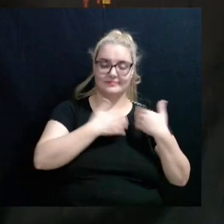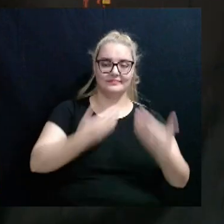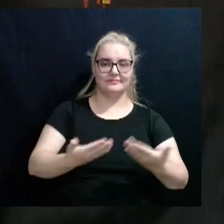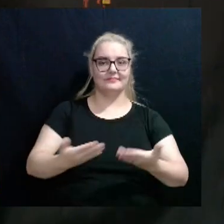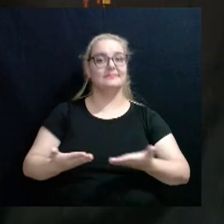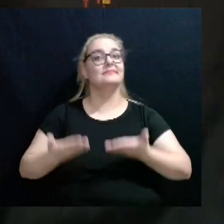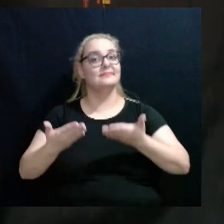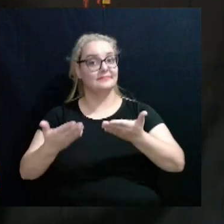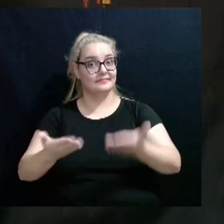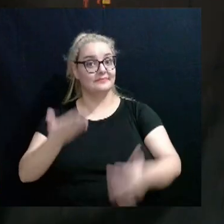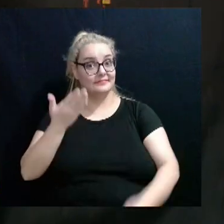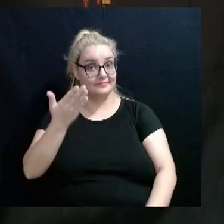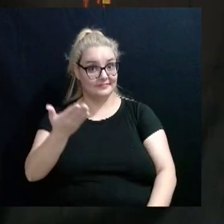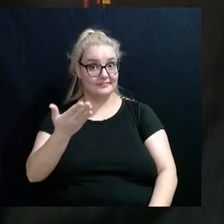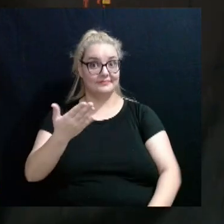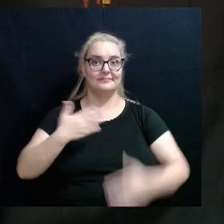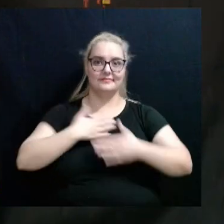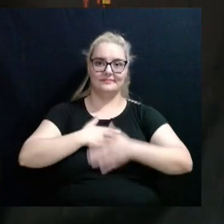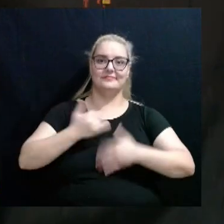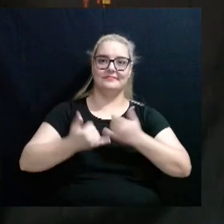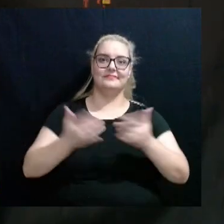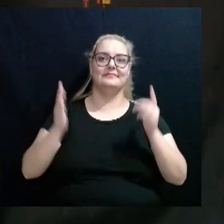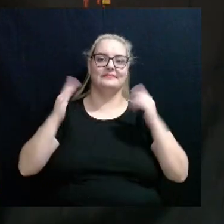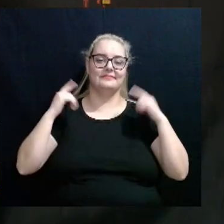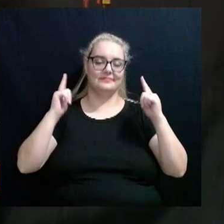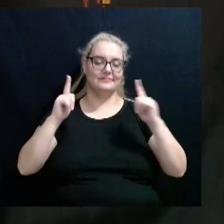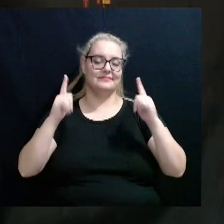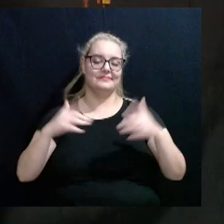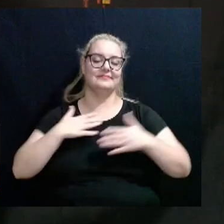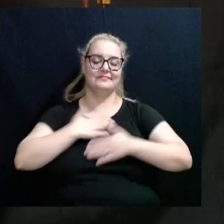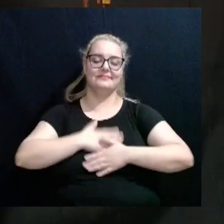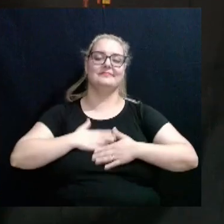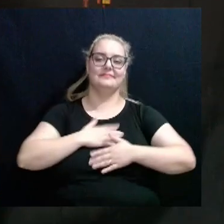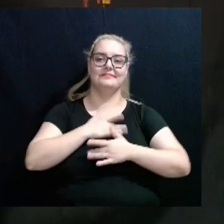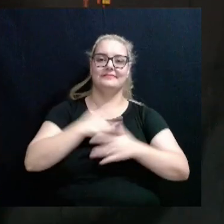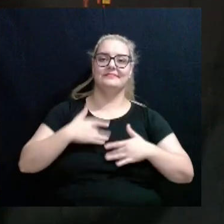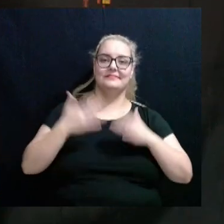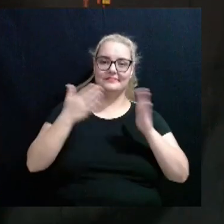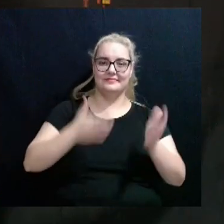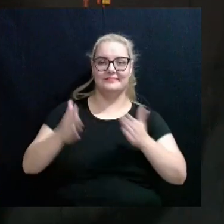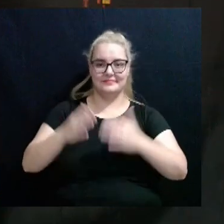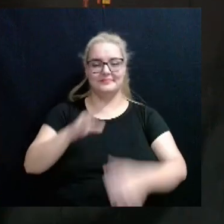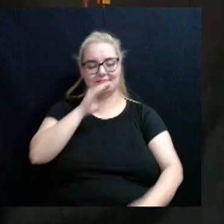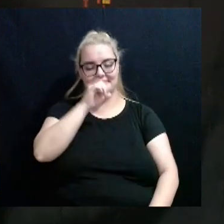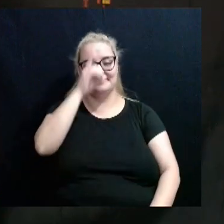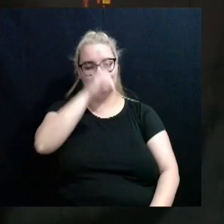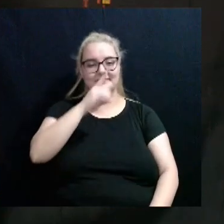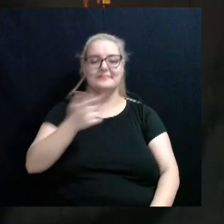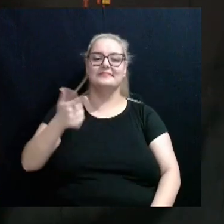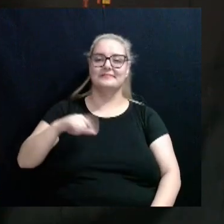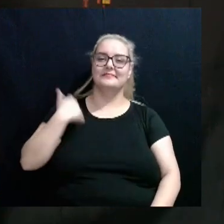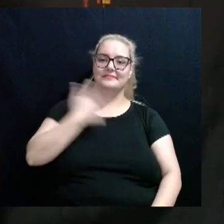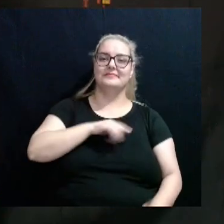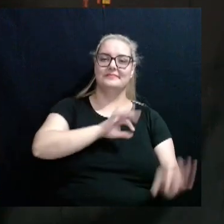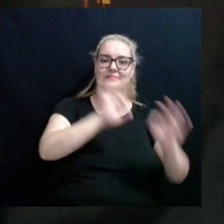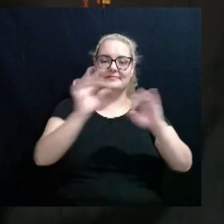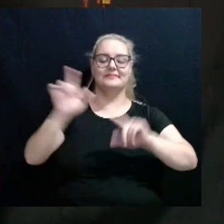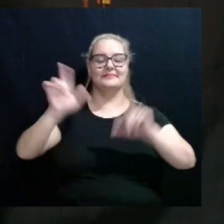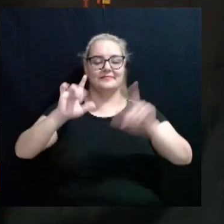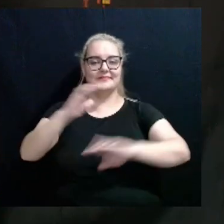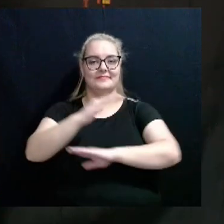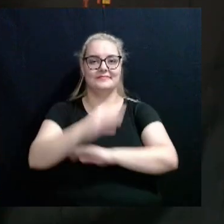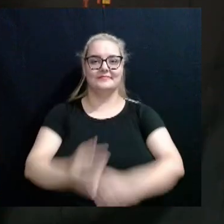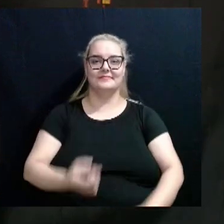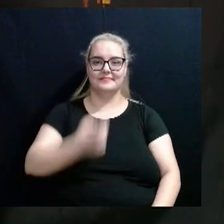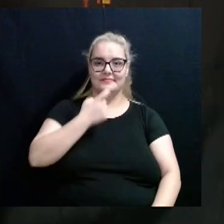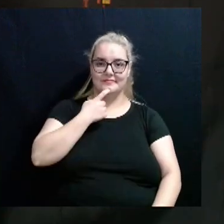um entretenimento bem legal e bem saudável e produtivo para o final de semana. Então, continue ligadinhos com a gente aqui na TV Câmara Campinas. Na